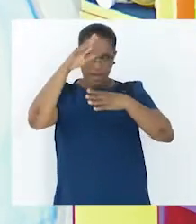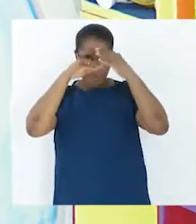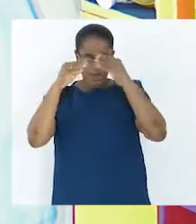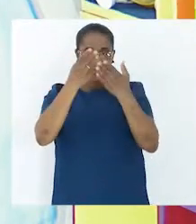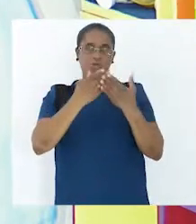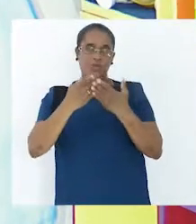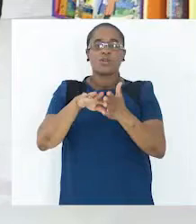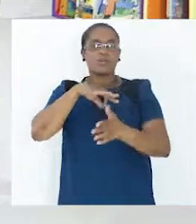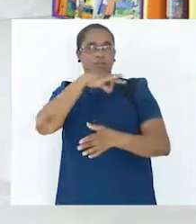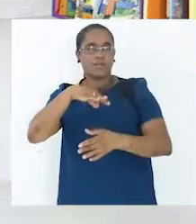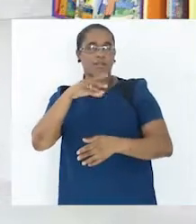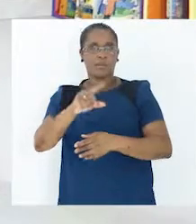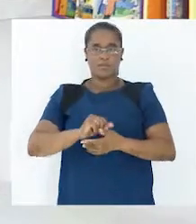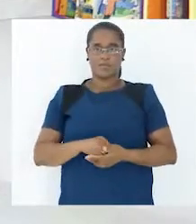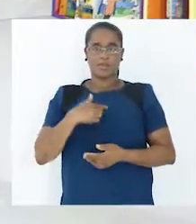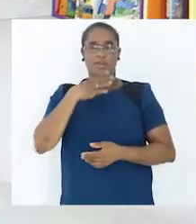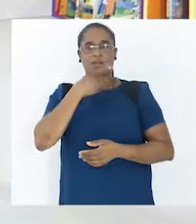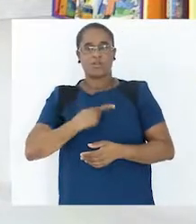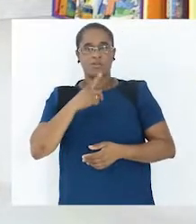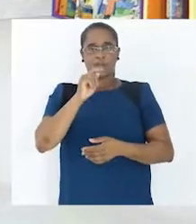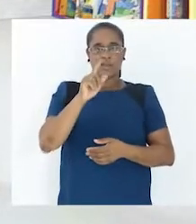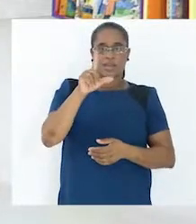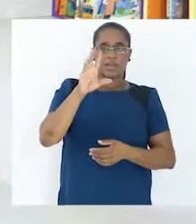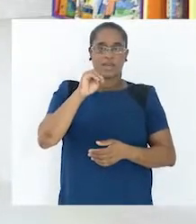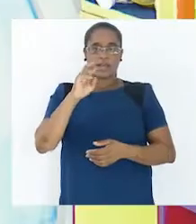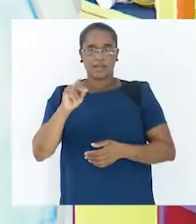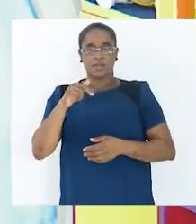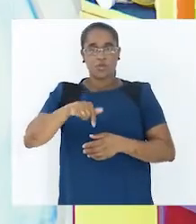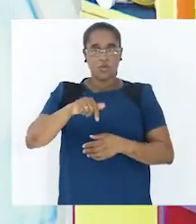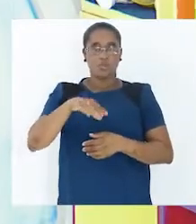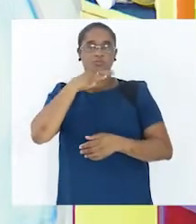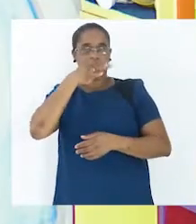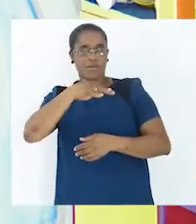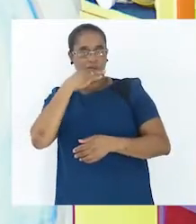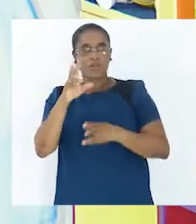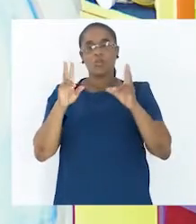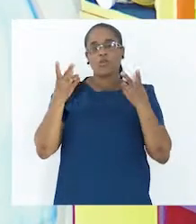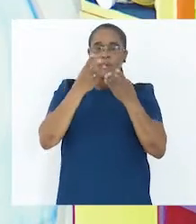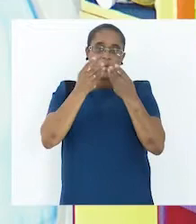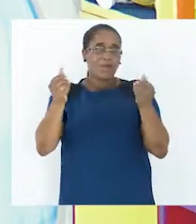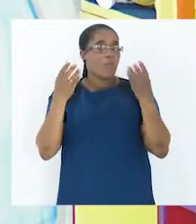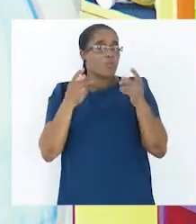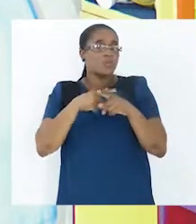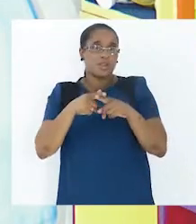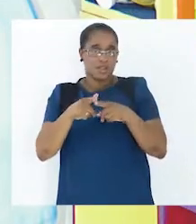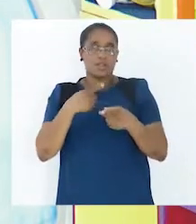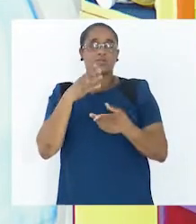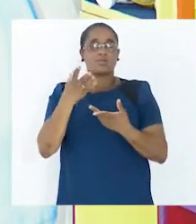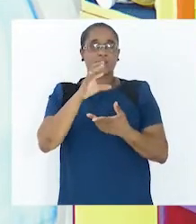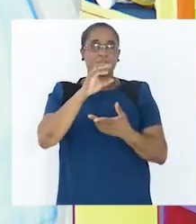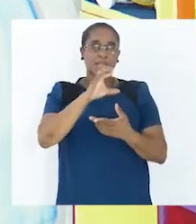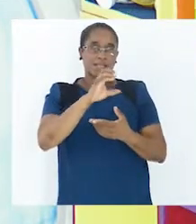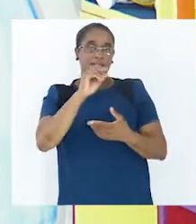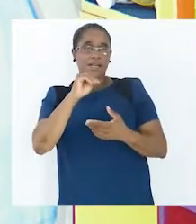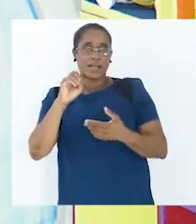Estudar em Casa. Eu sou Elsa Soares e hoje nós vamos falar de uma matéria muito interessante que são os casos